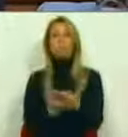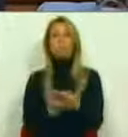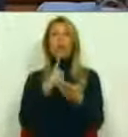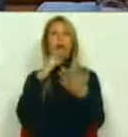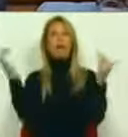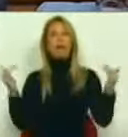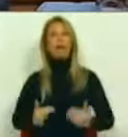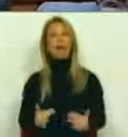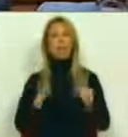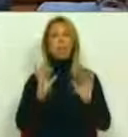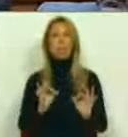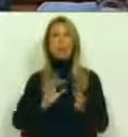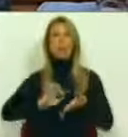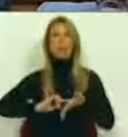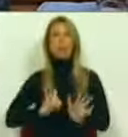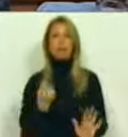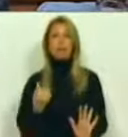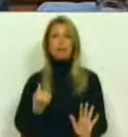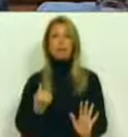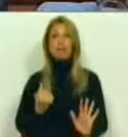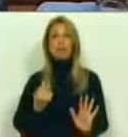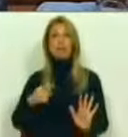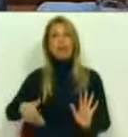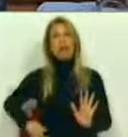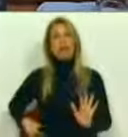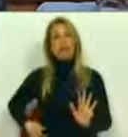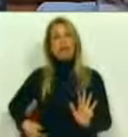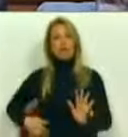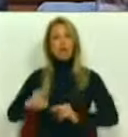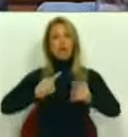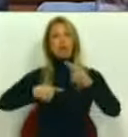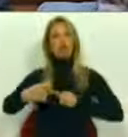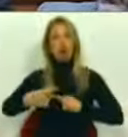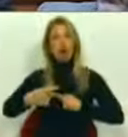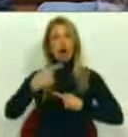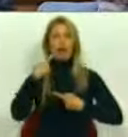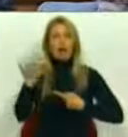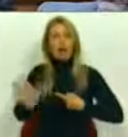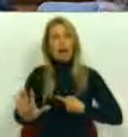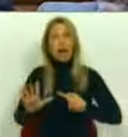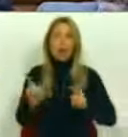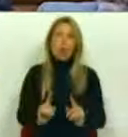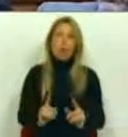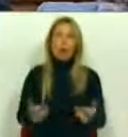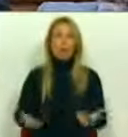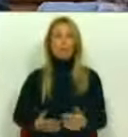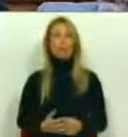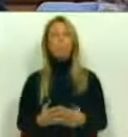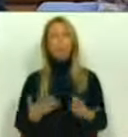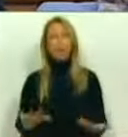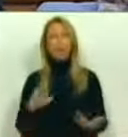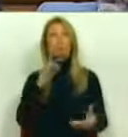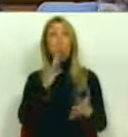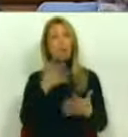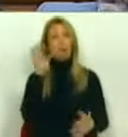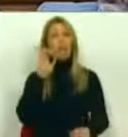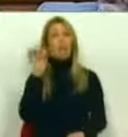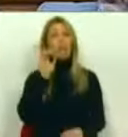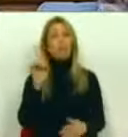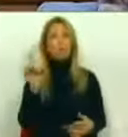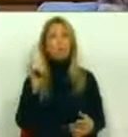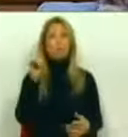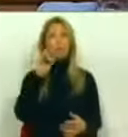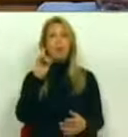para reduzir a própria necessidade de transplantação hepática. Reveste-se, pois, da maior importância assegurar que a